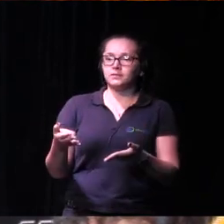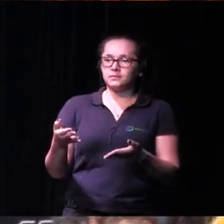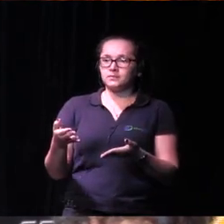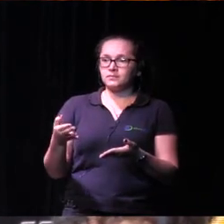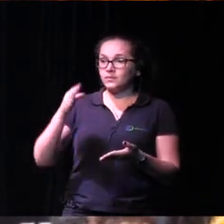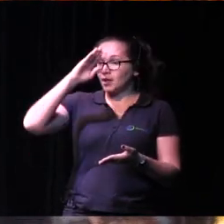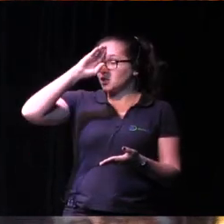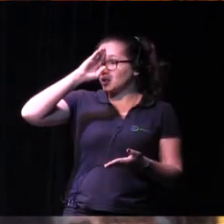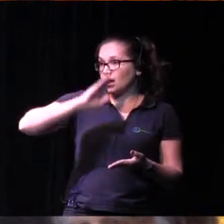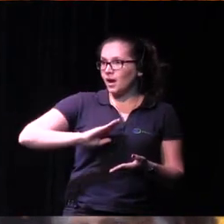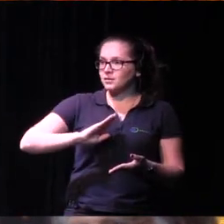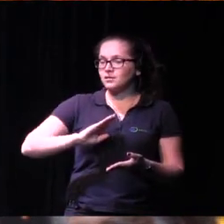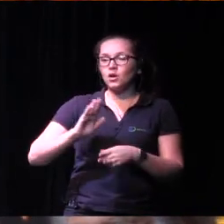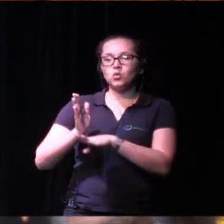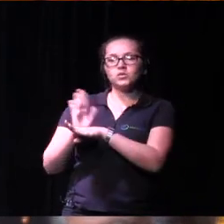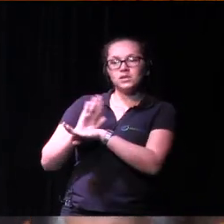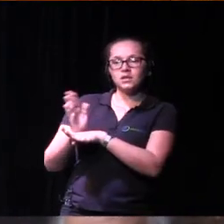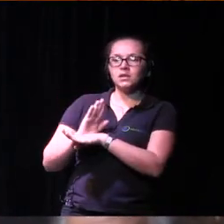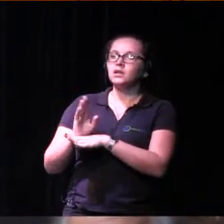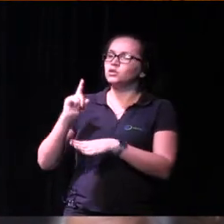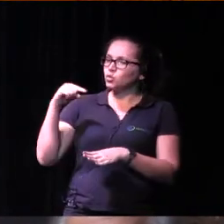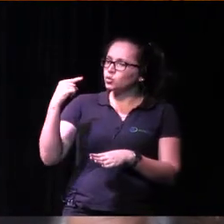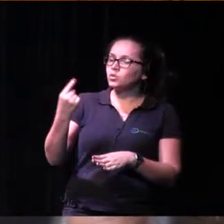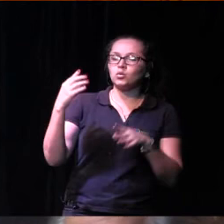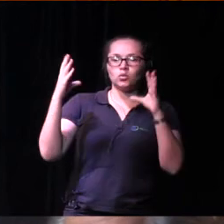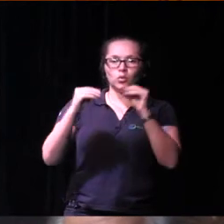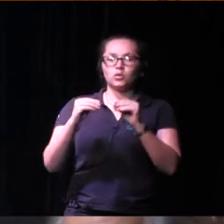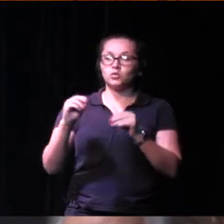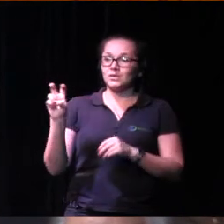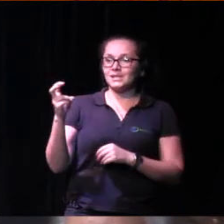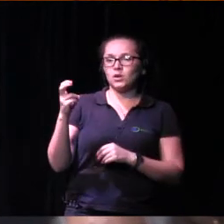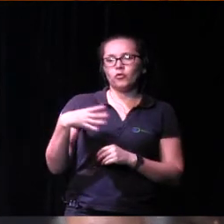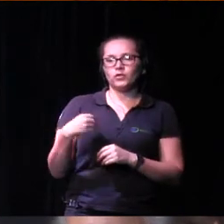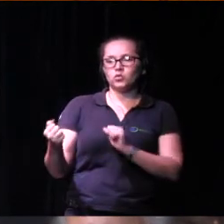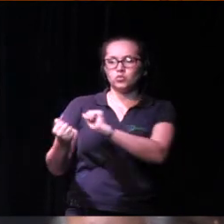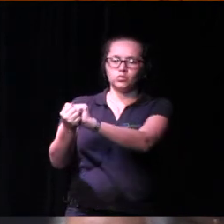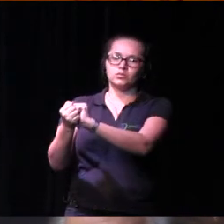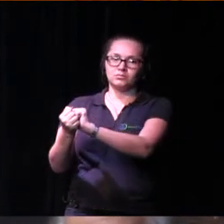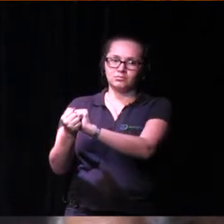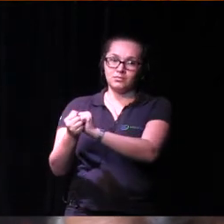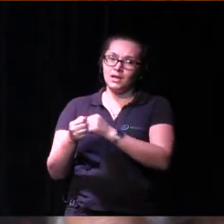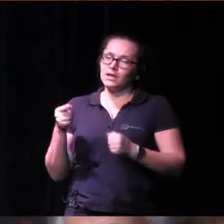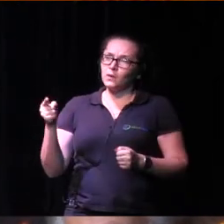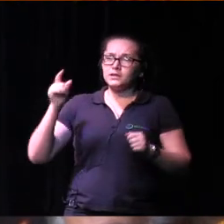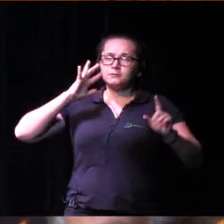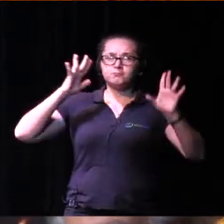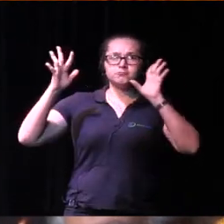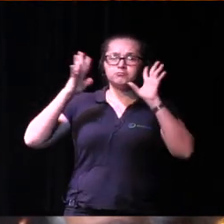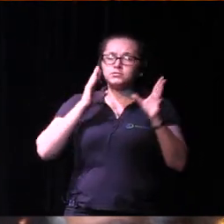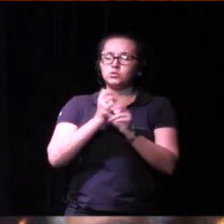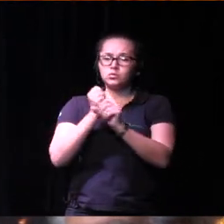graça a cinema todas as noites com seus cinco filhos. Essa noção de